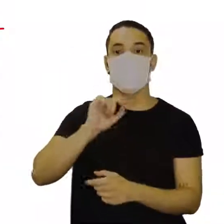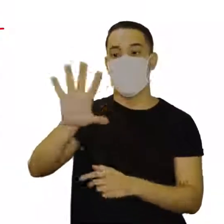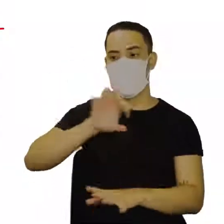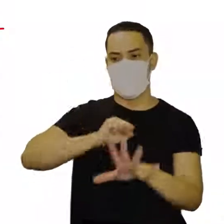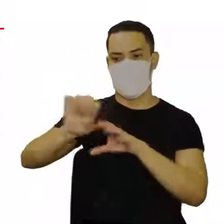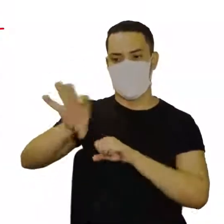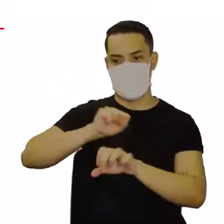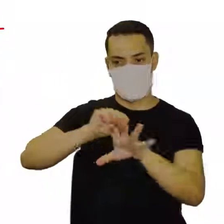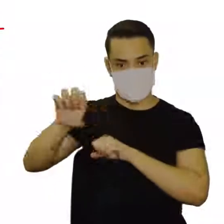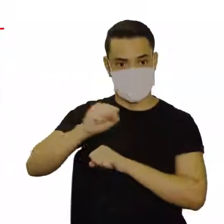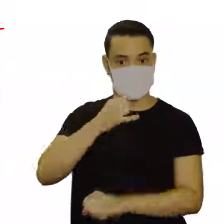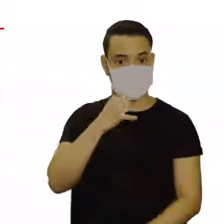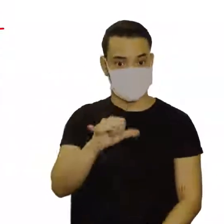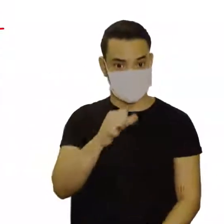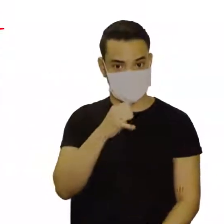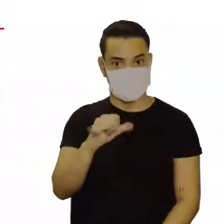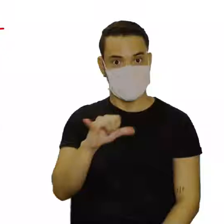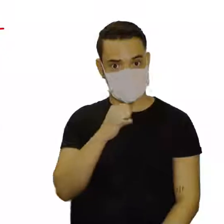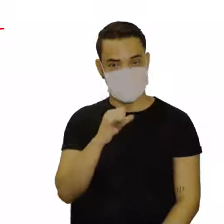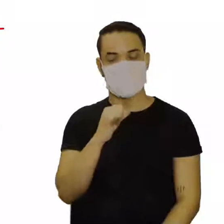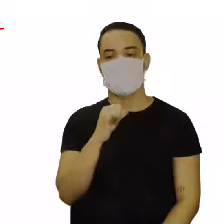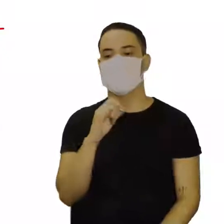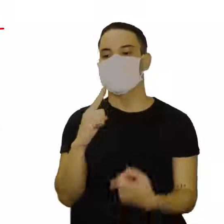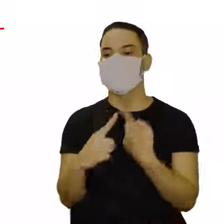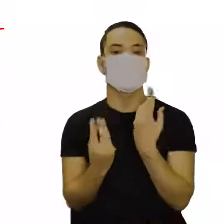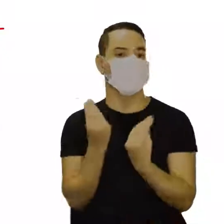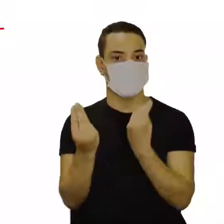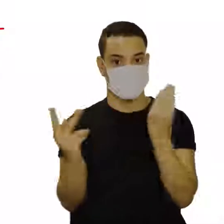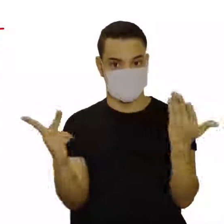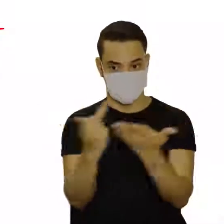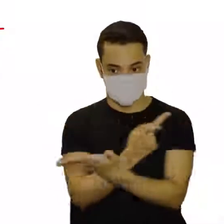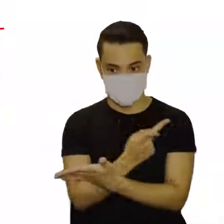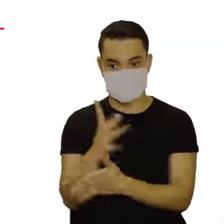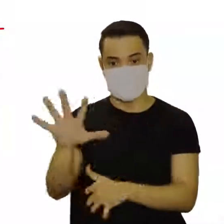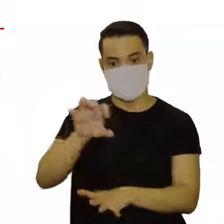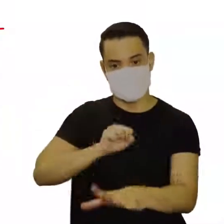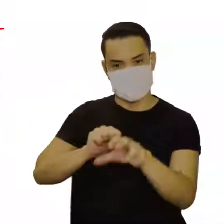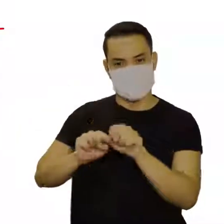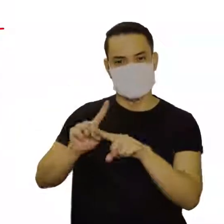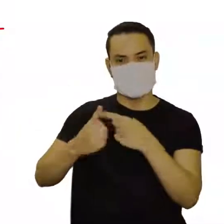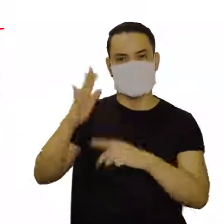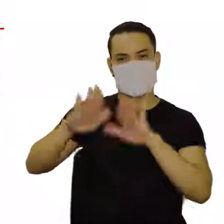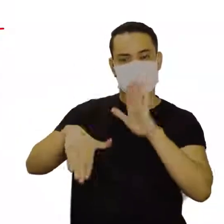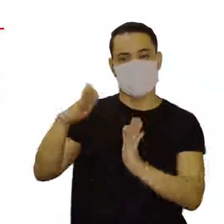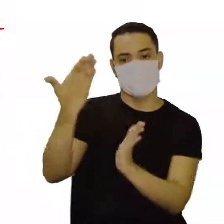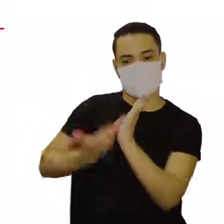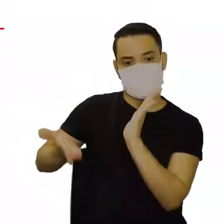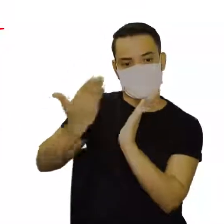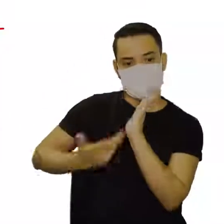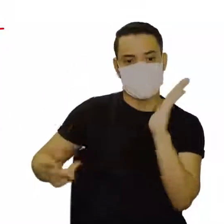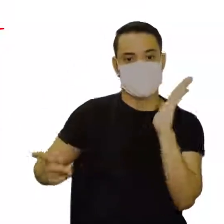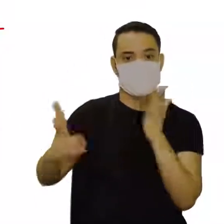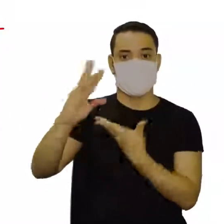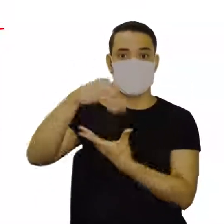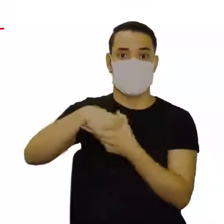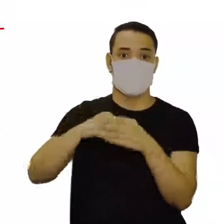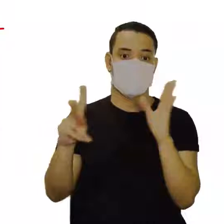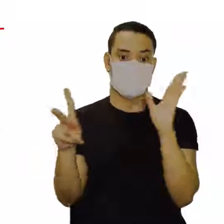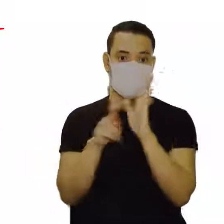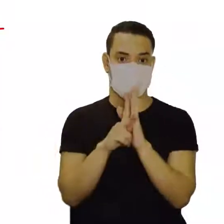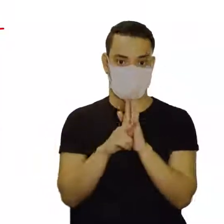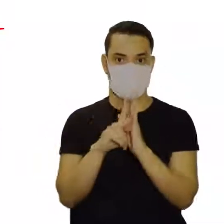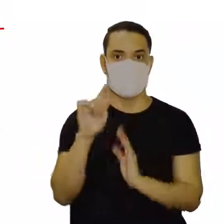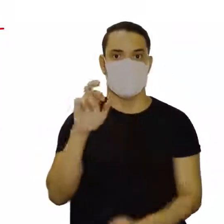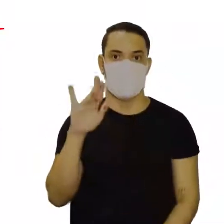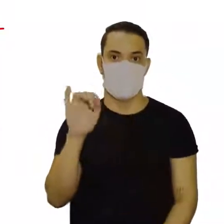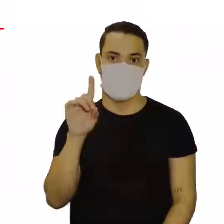de energia. Boa parte da energia que recebem é perdida dentro do próprio gerador. Assim,